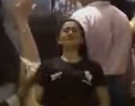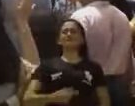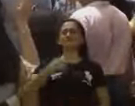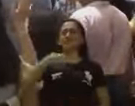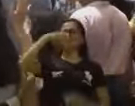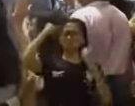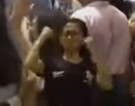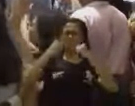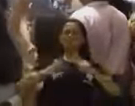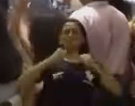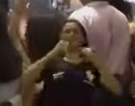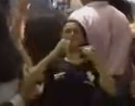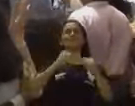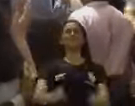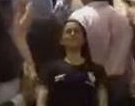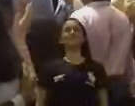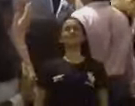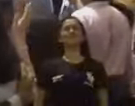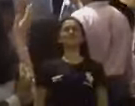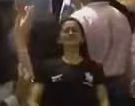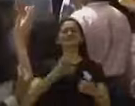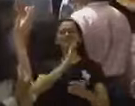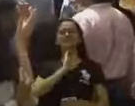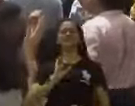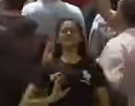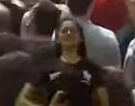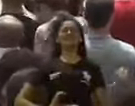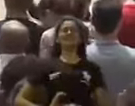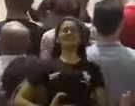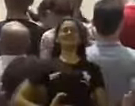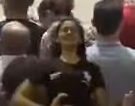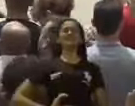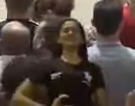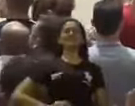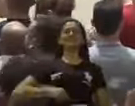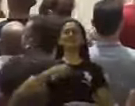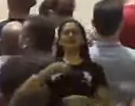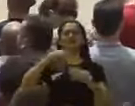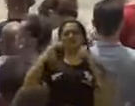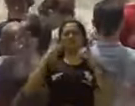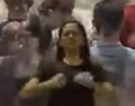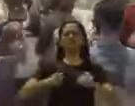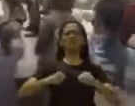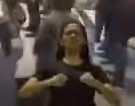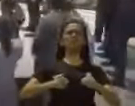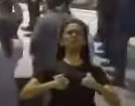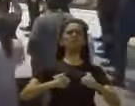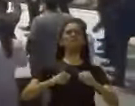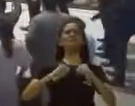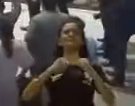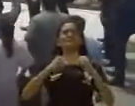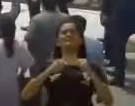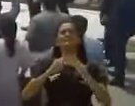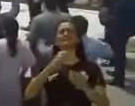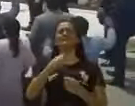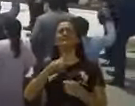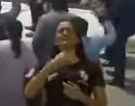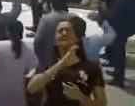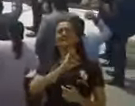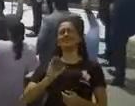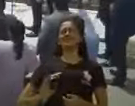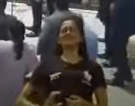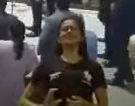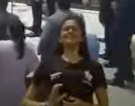eu posso, em Cristo eu posso, em